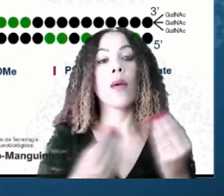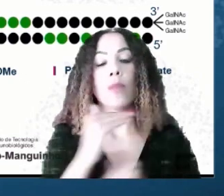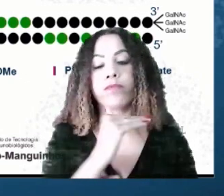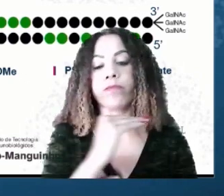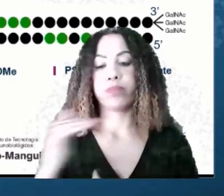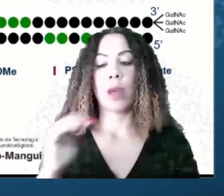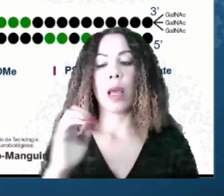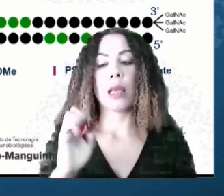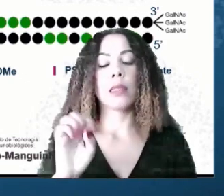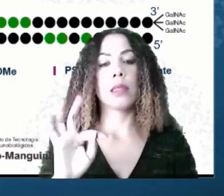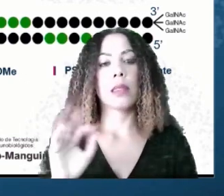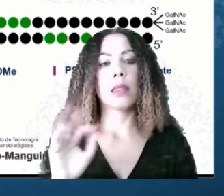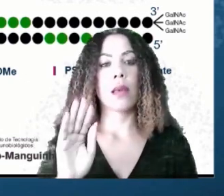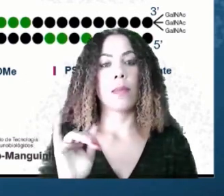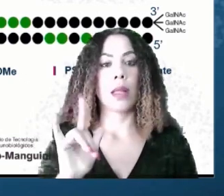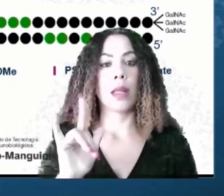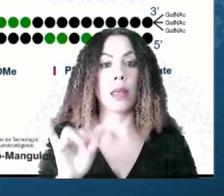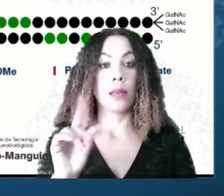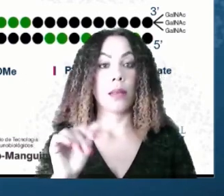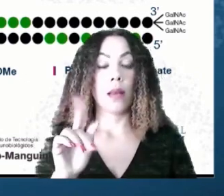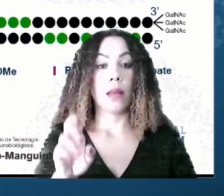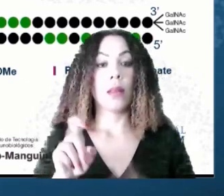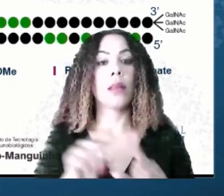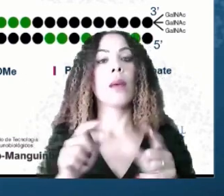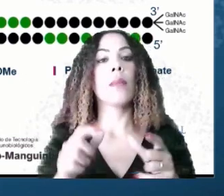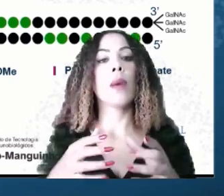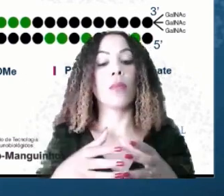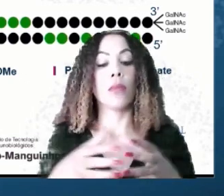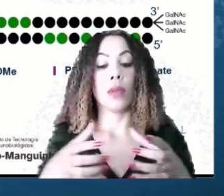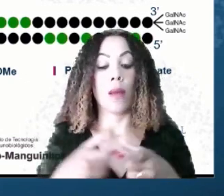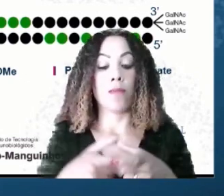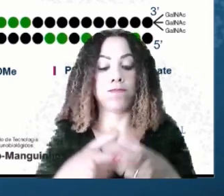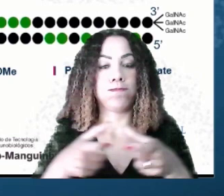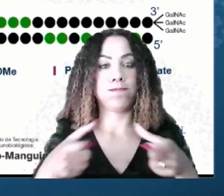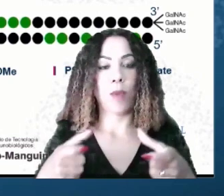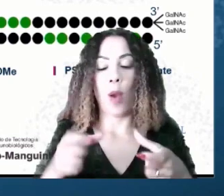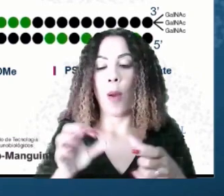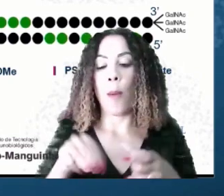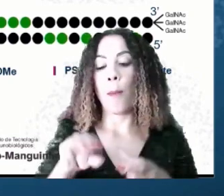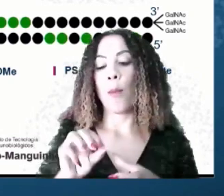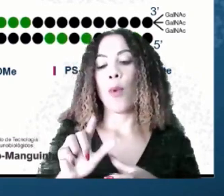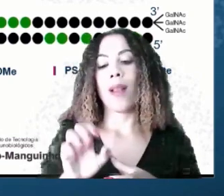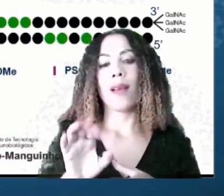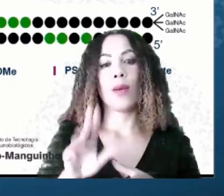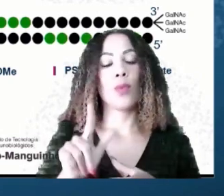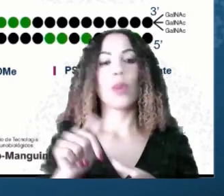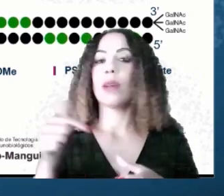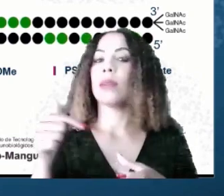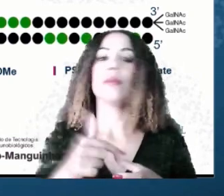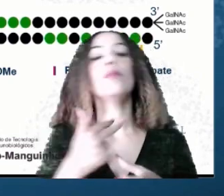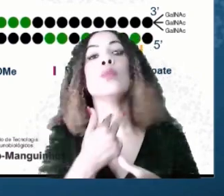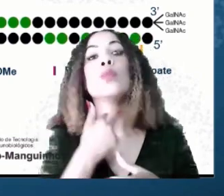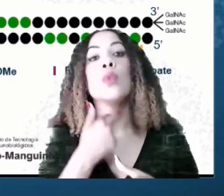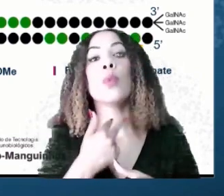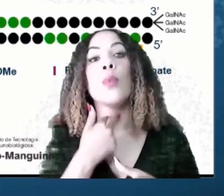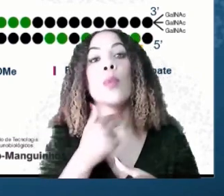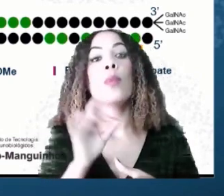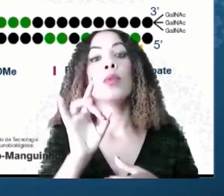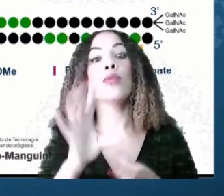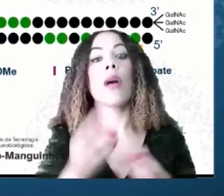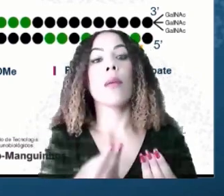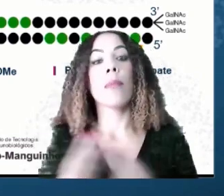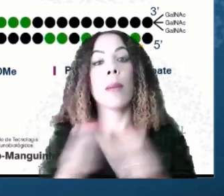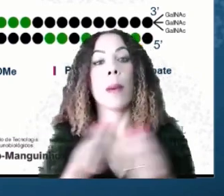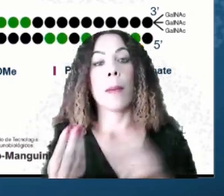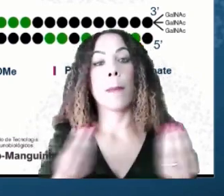estabilidade. E por causa do tamanho maior da molécula, isso não pode ser